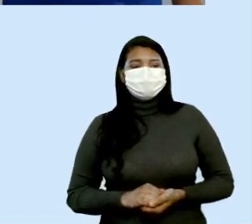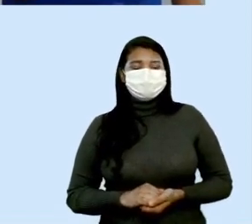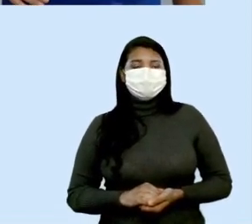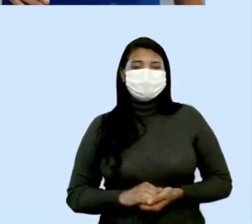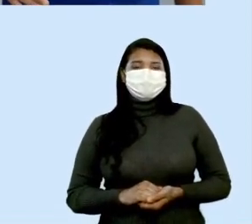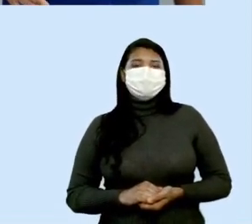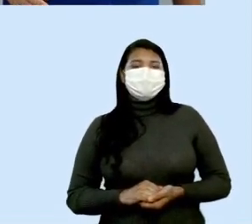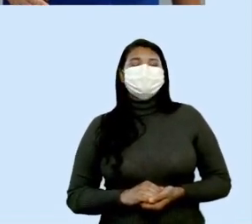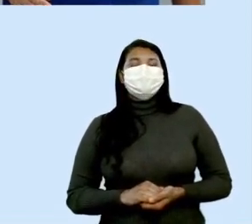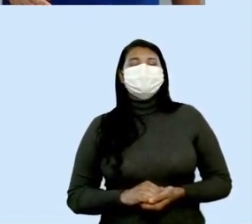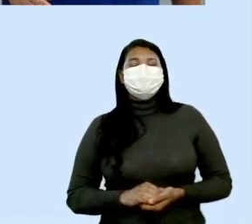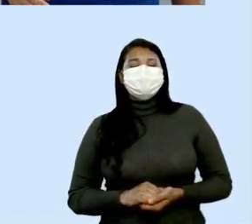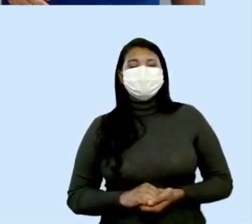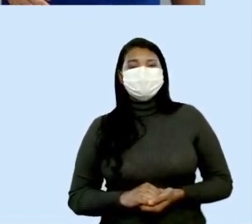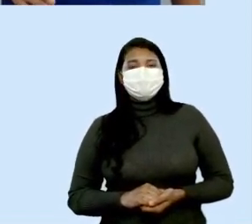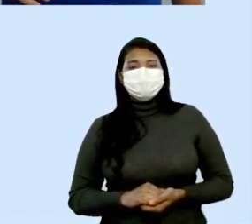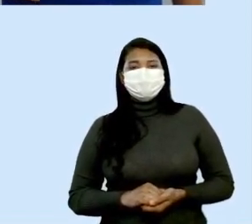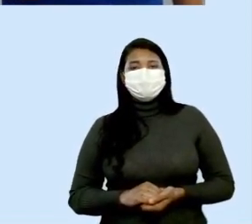When use